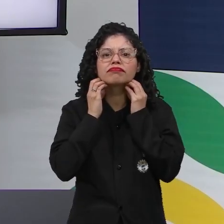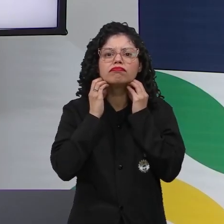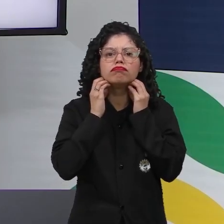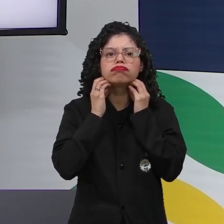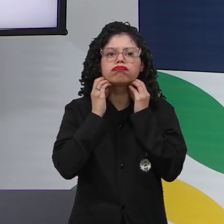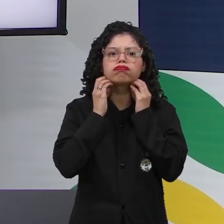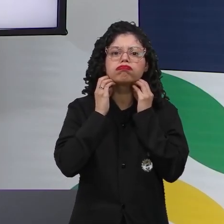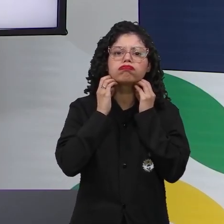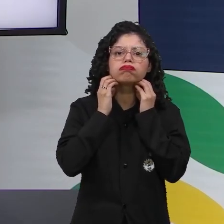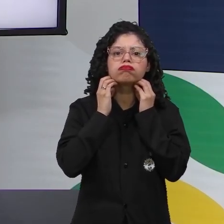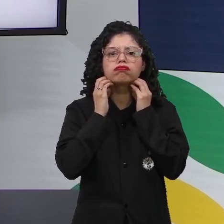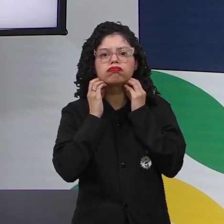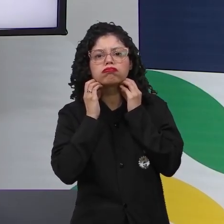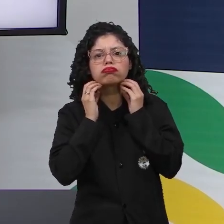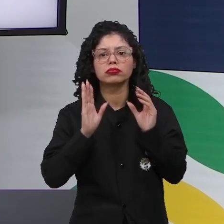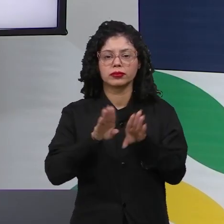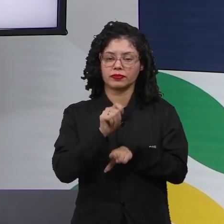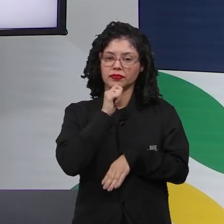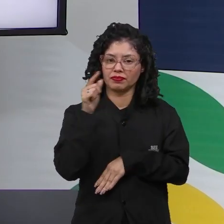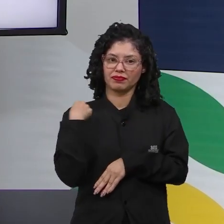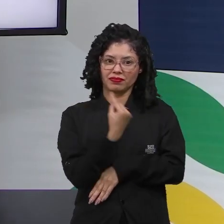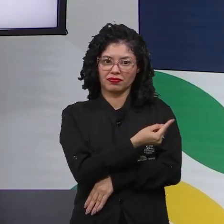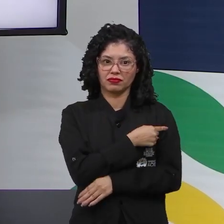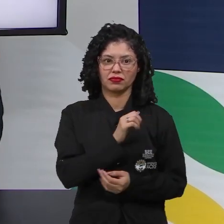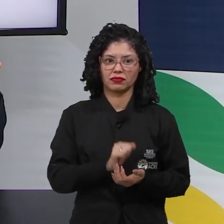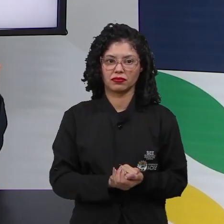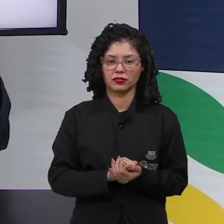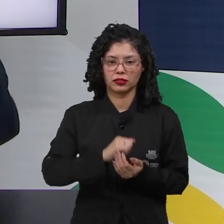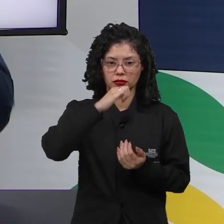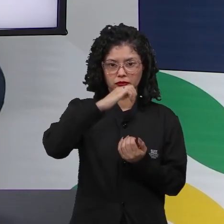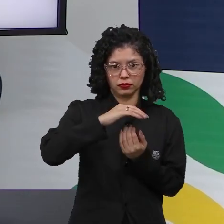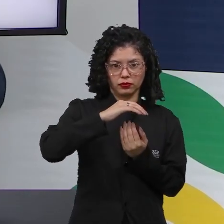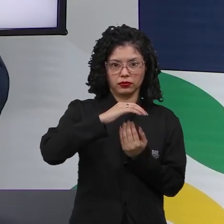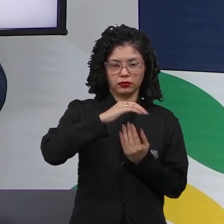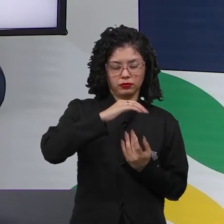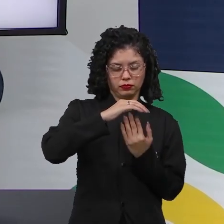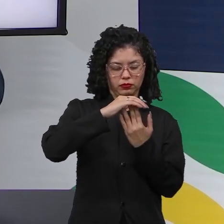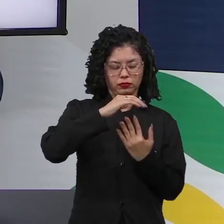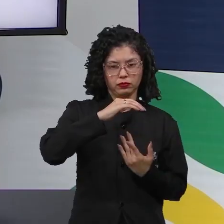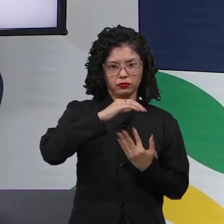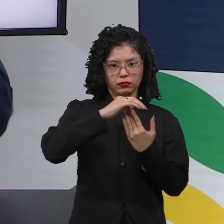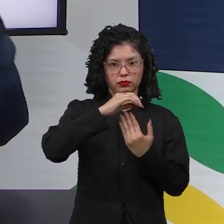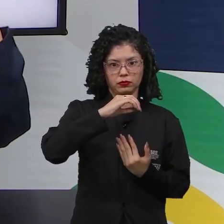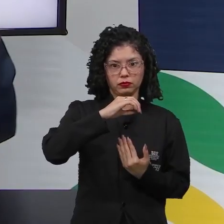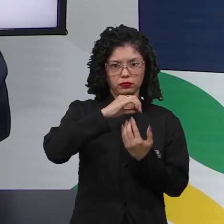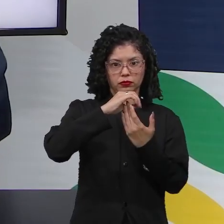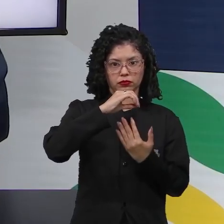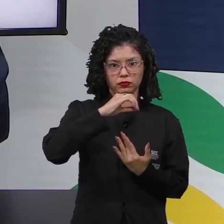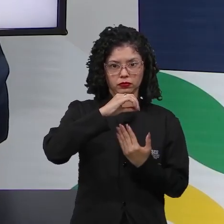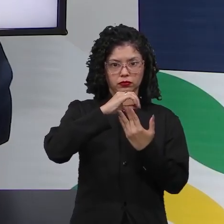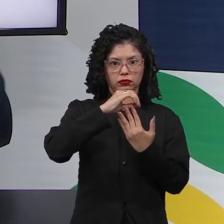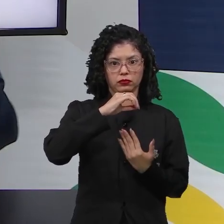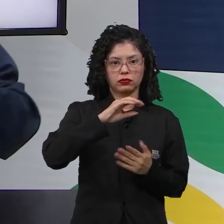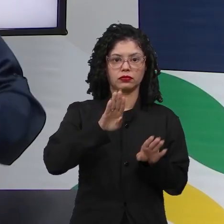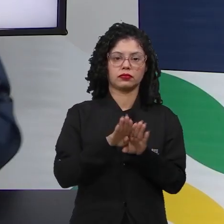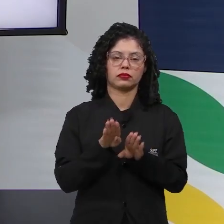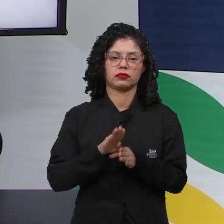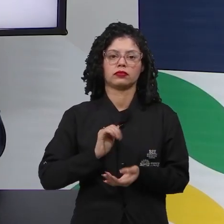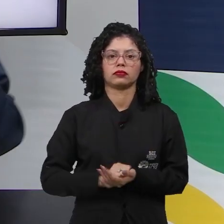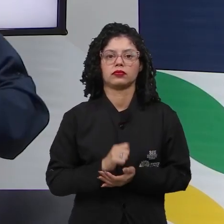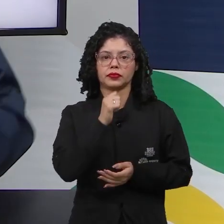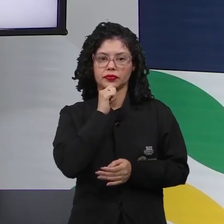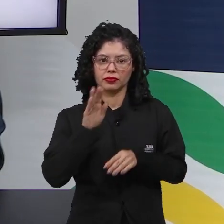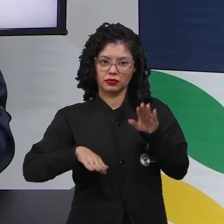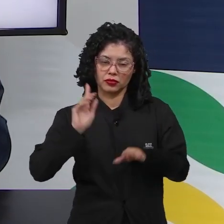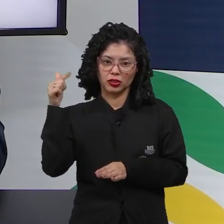termos aqui, ó, o inchaço dos nossos linfonodos. Né? Então, eles ficam aqui nessa região da garganta, debaixo do braço, na